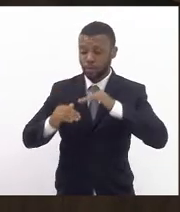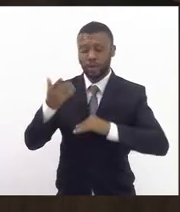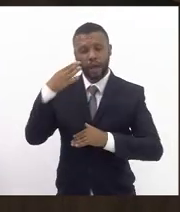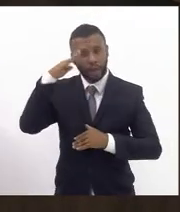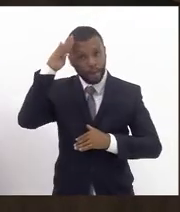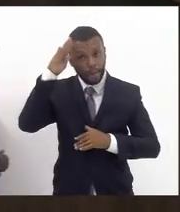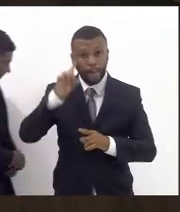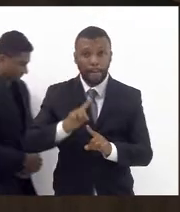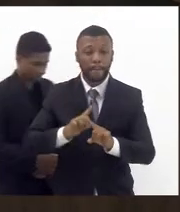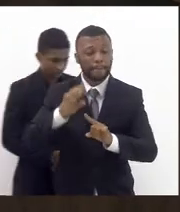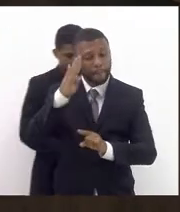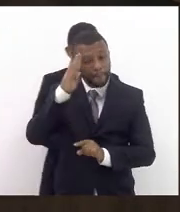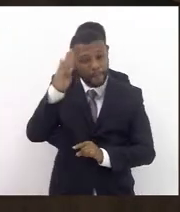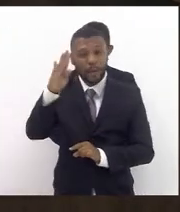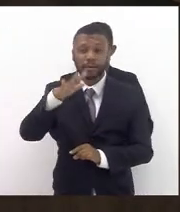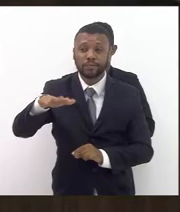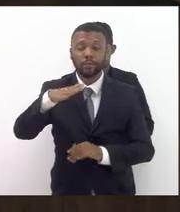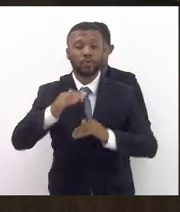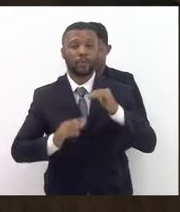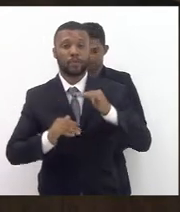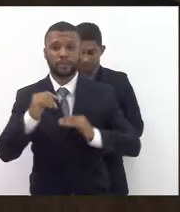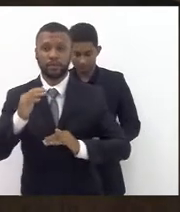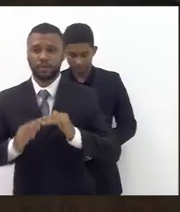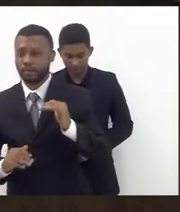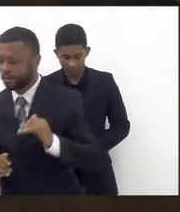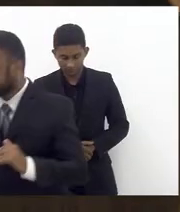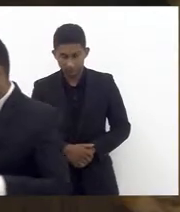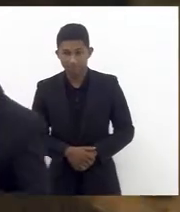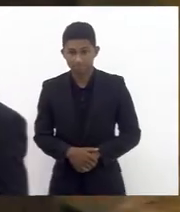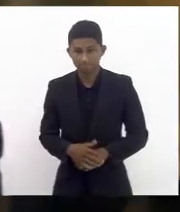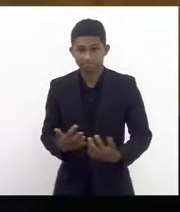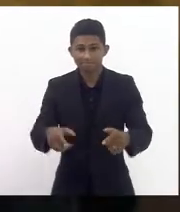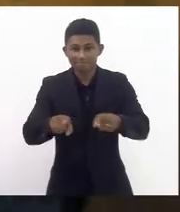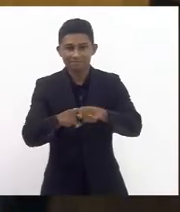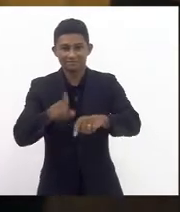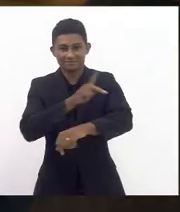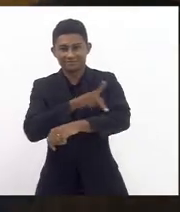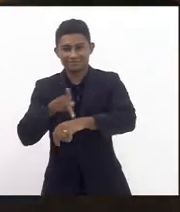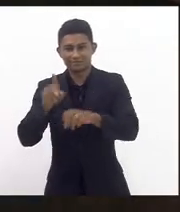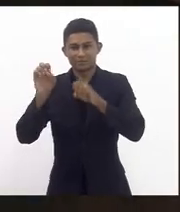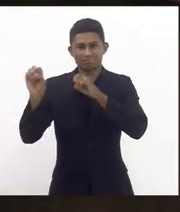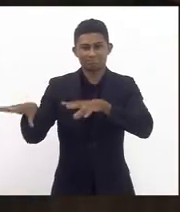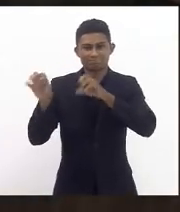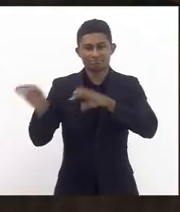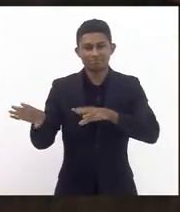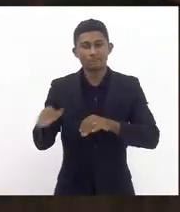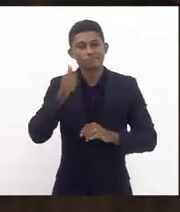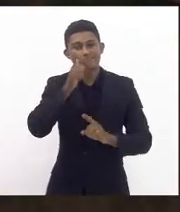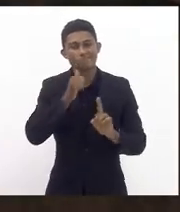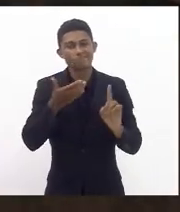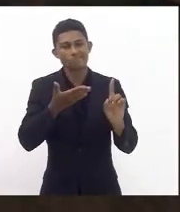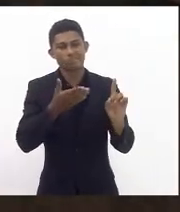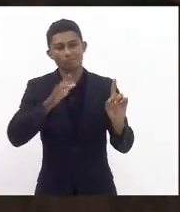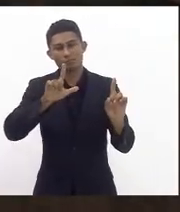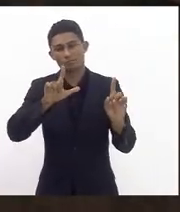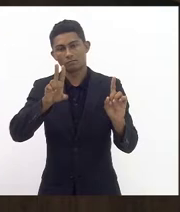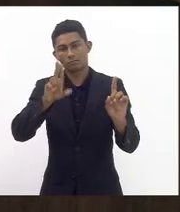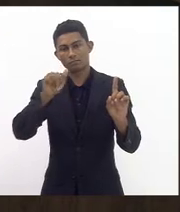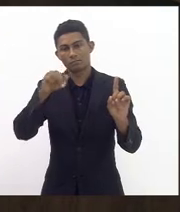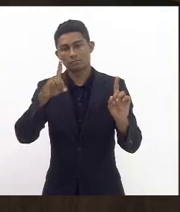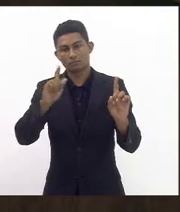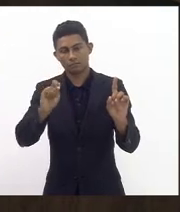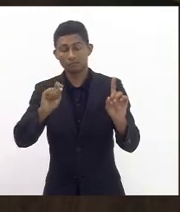mas, sobretudo, na sua carreira enquanto educadora pedagógica, Luanda é mais do que uma mulher que a